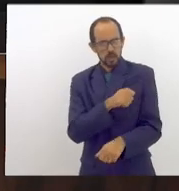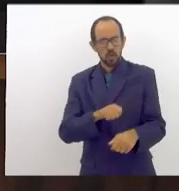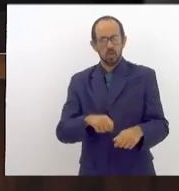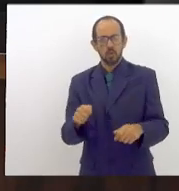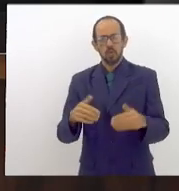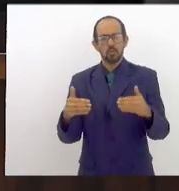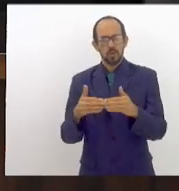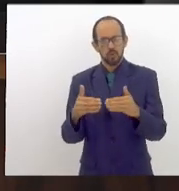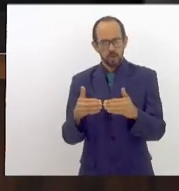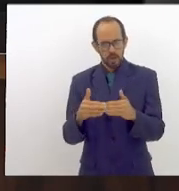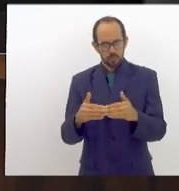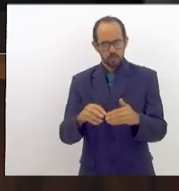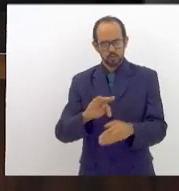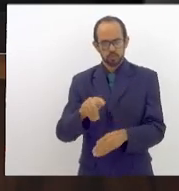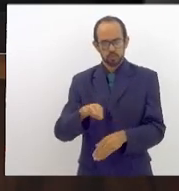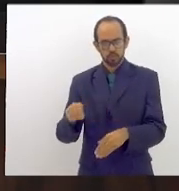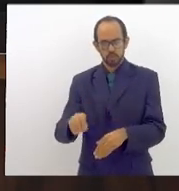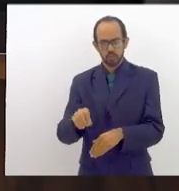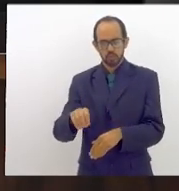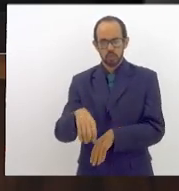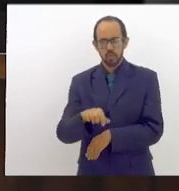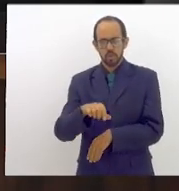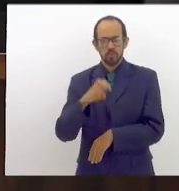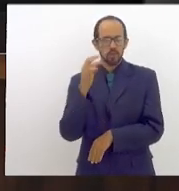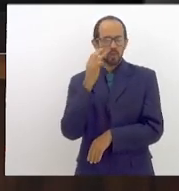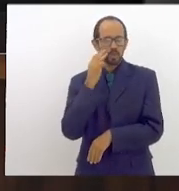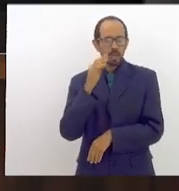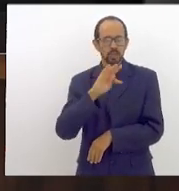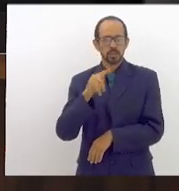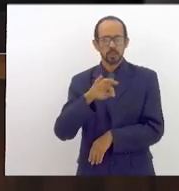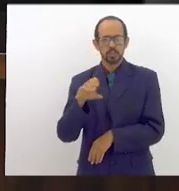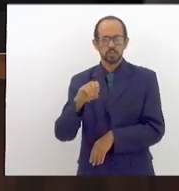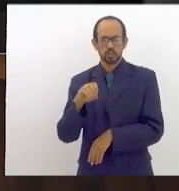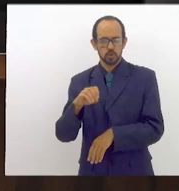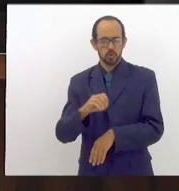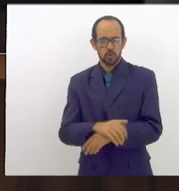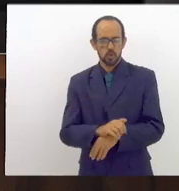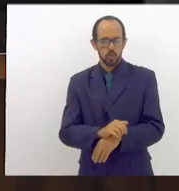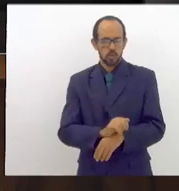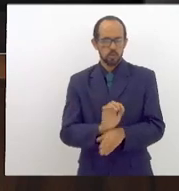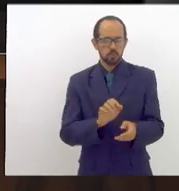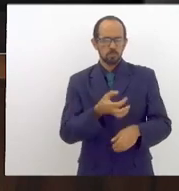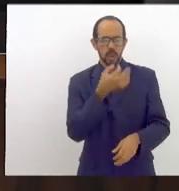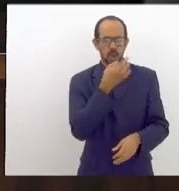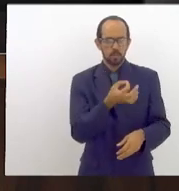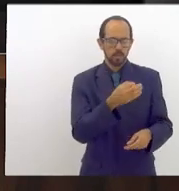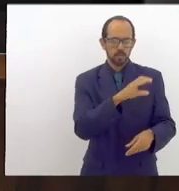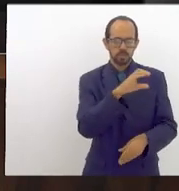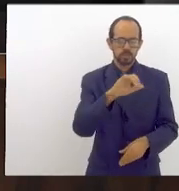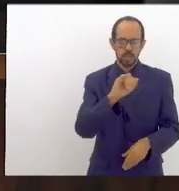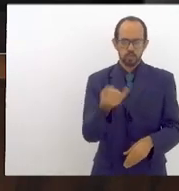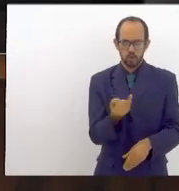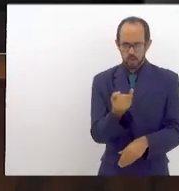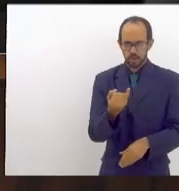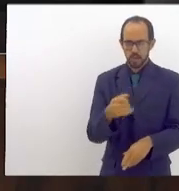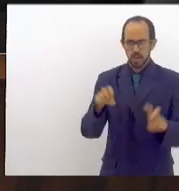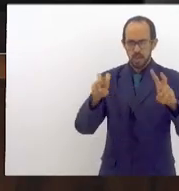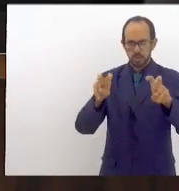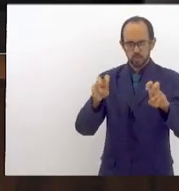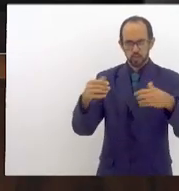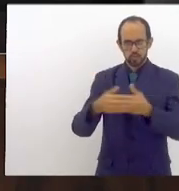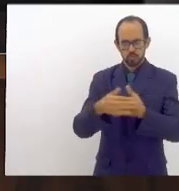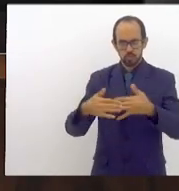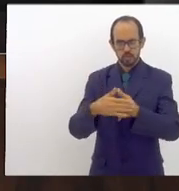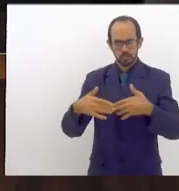relato de Deputados Chico Machado Carlos Macedo valdec carneiro e Chico Machado peniano de parecer das comissões assuntos municipais